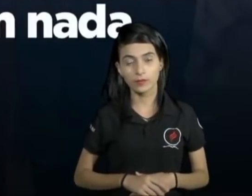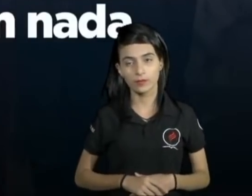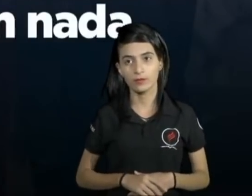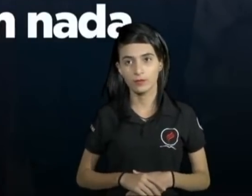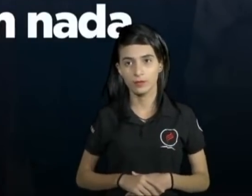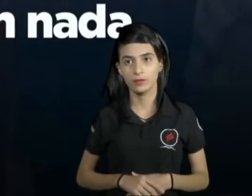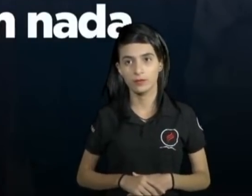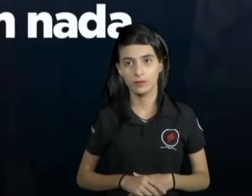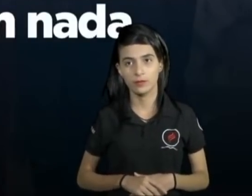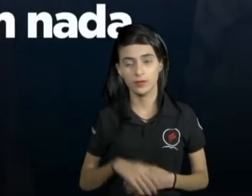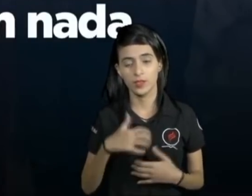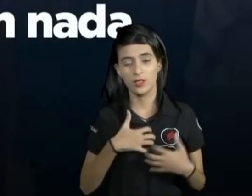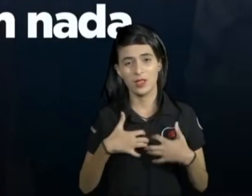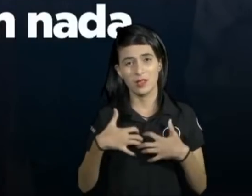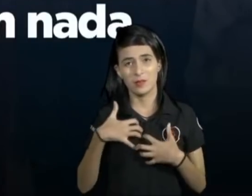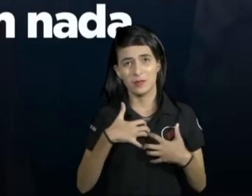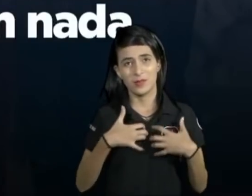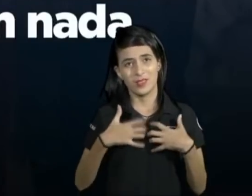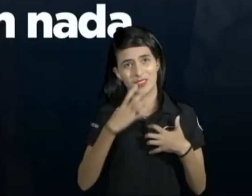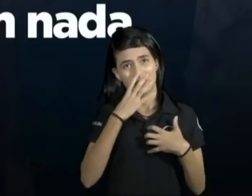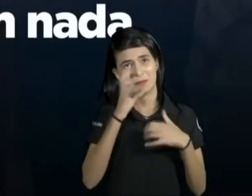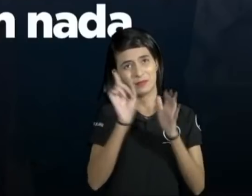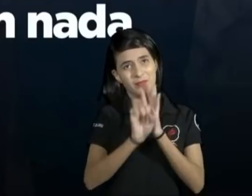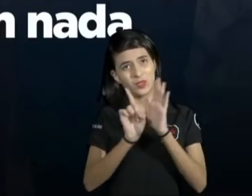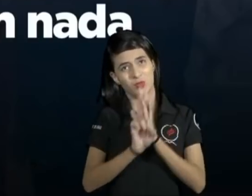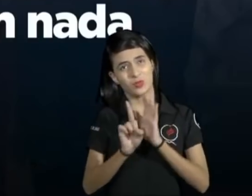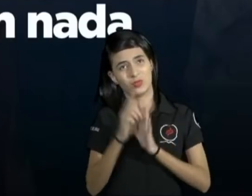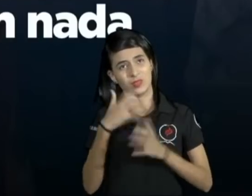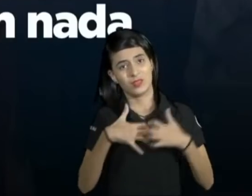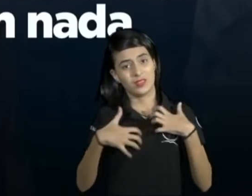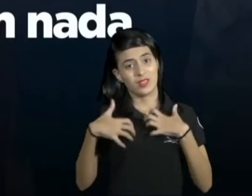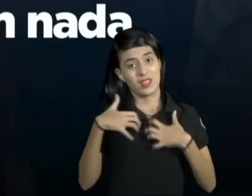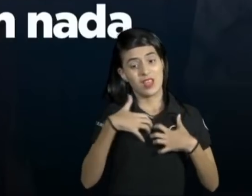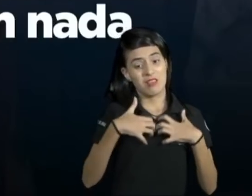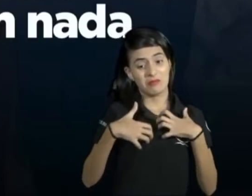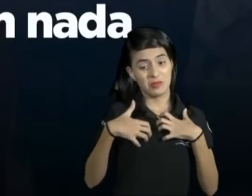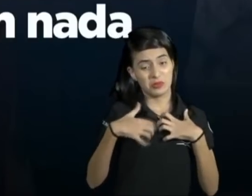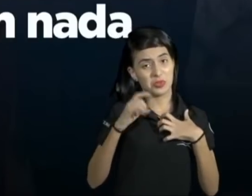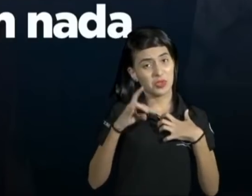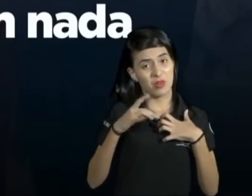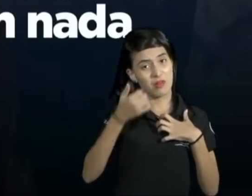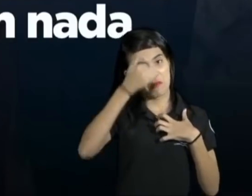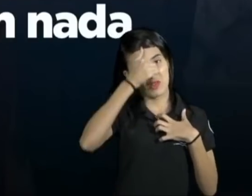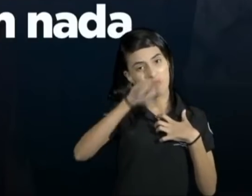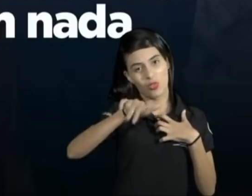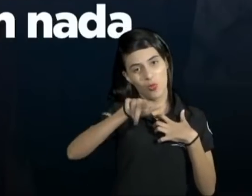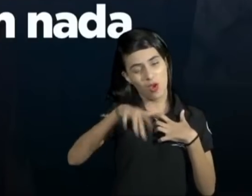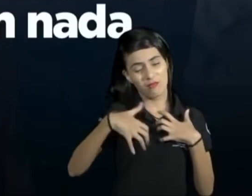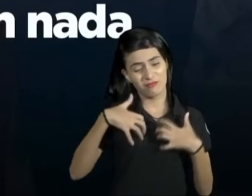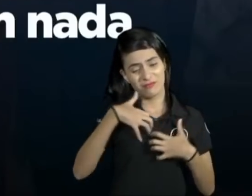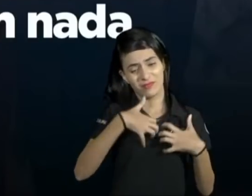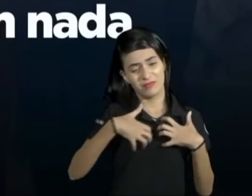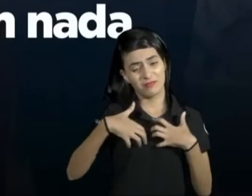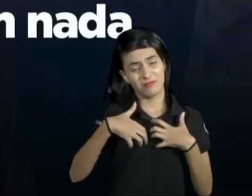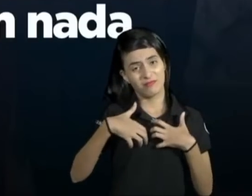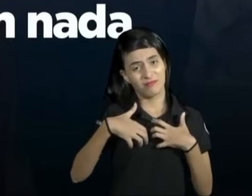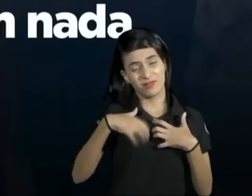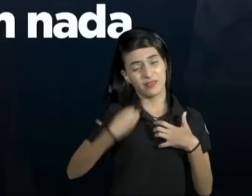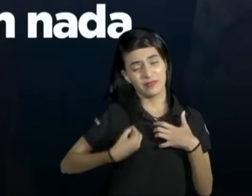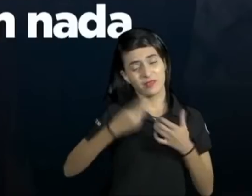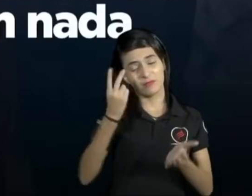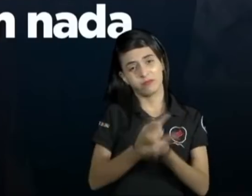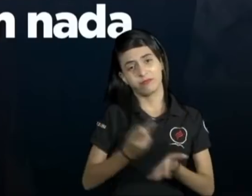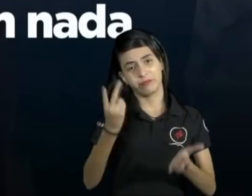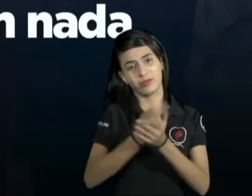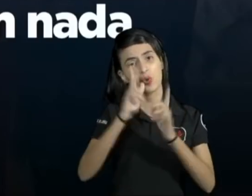não sentem remorso a ouvirem as perguntas como é remorso e não é arrependimento continuo com a mesma